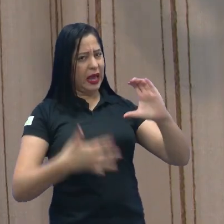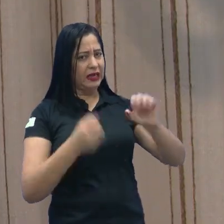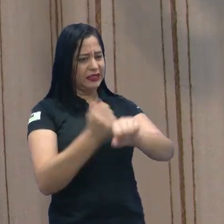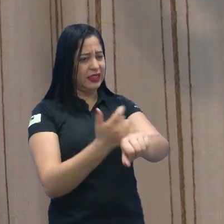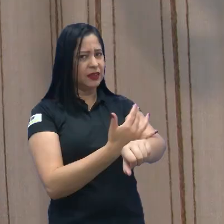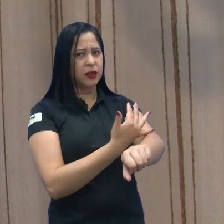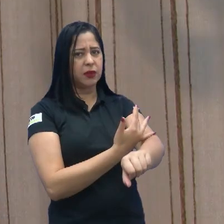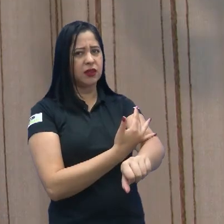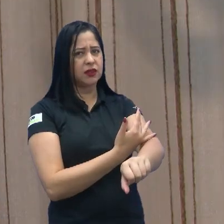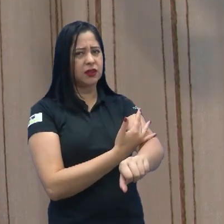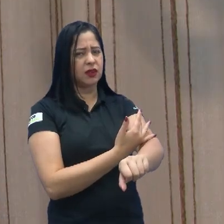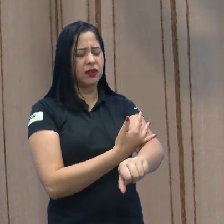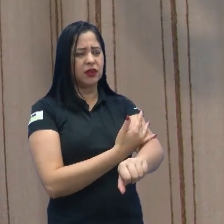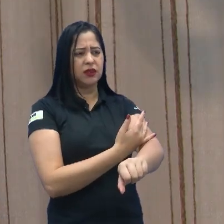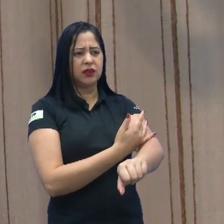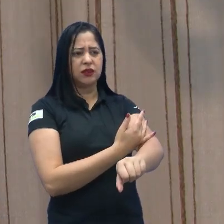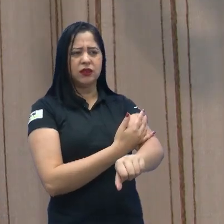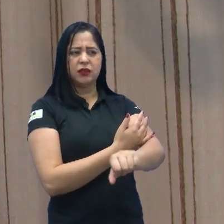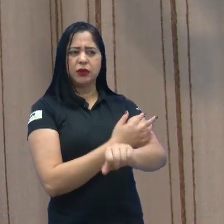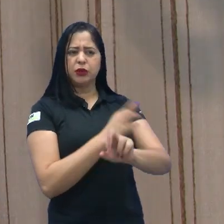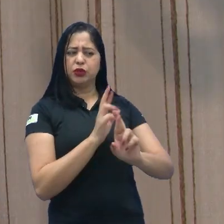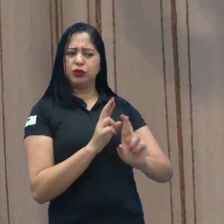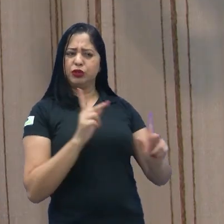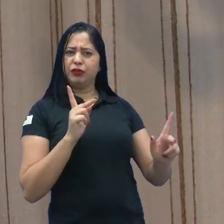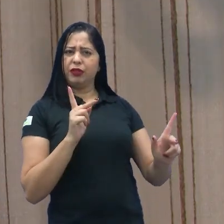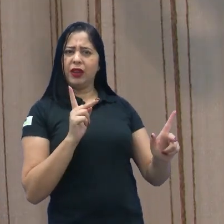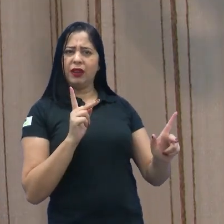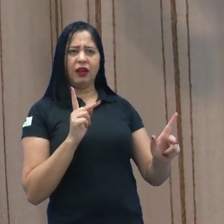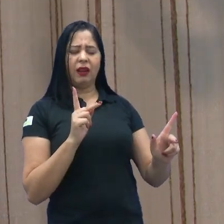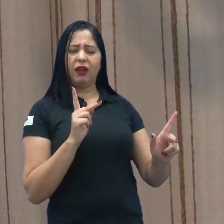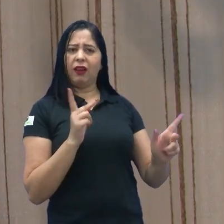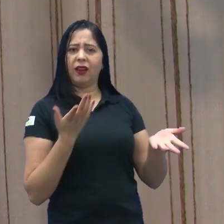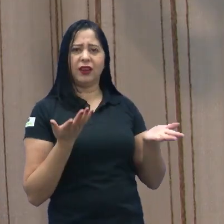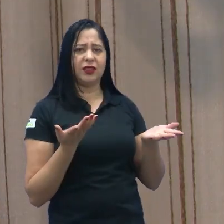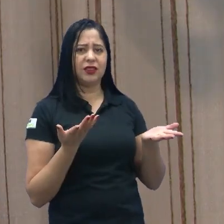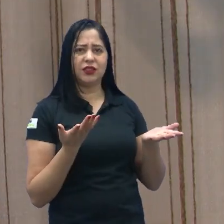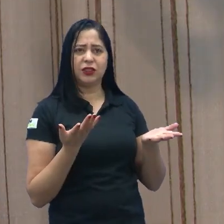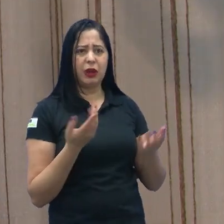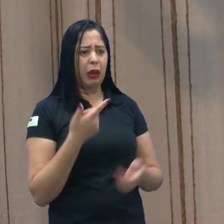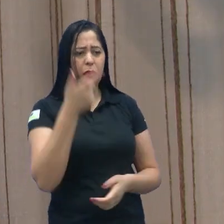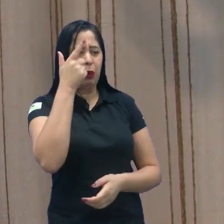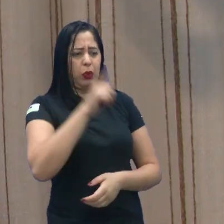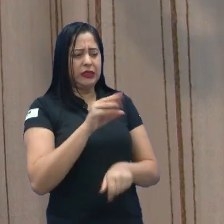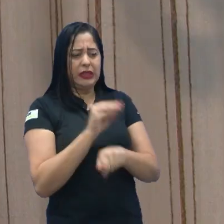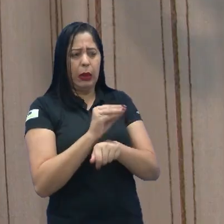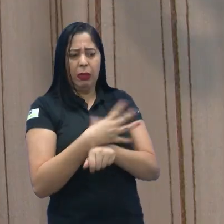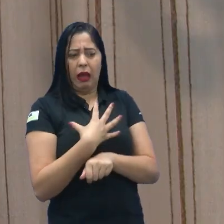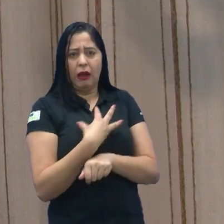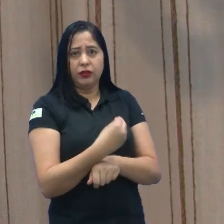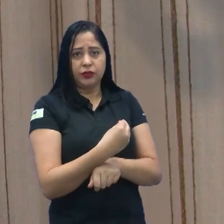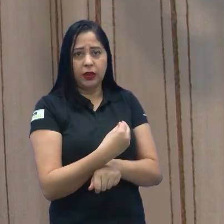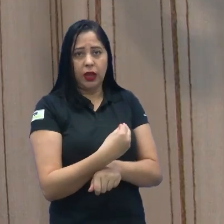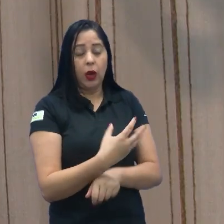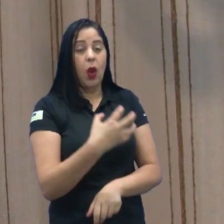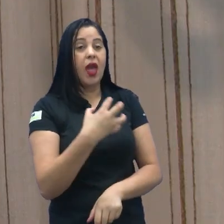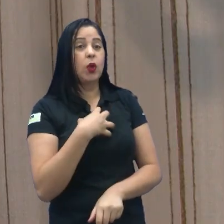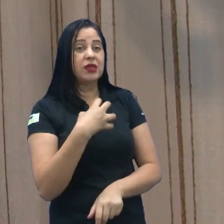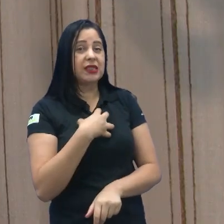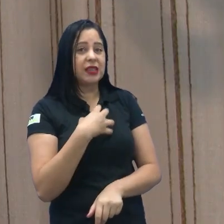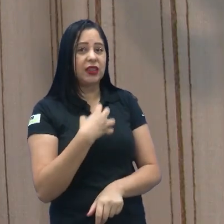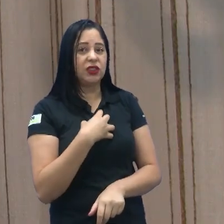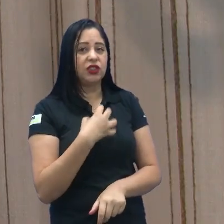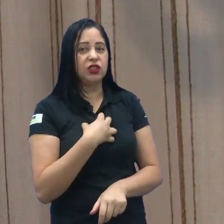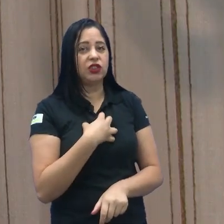estavam dificultando ali o meu processo do meu maternar no dia a dia, né? Eu fui sentindo um pouco